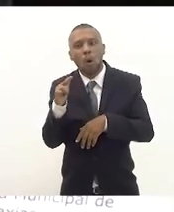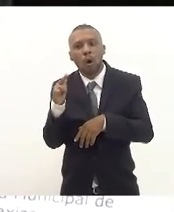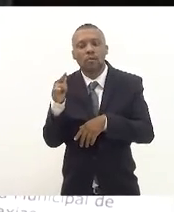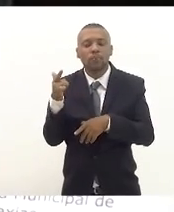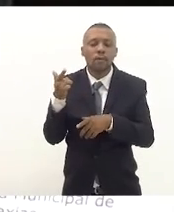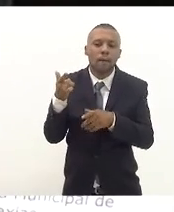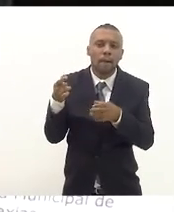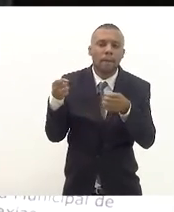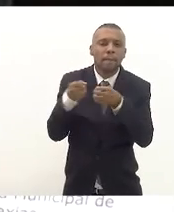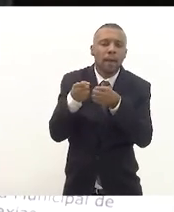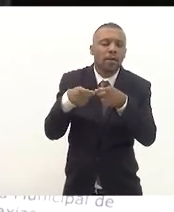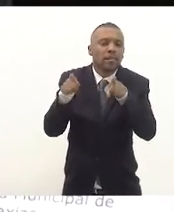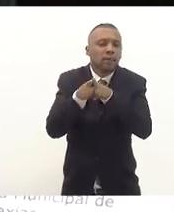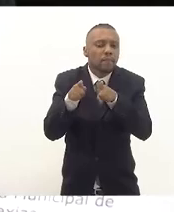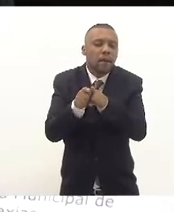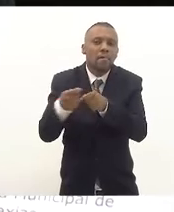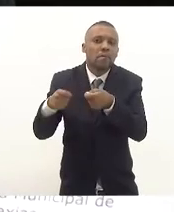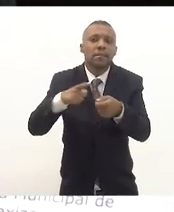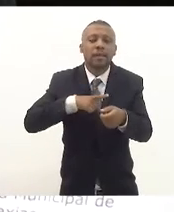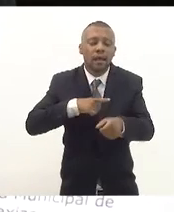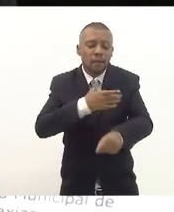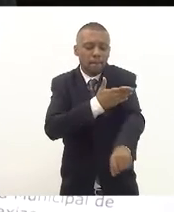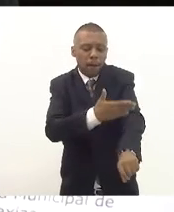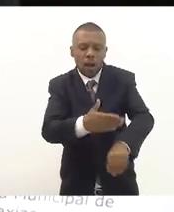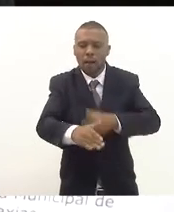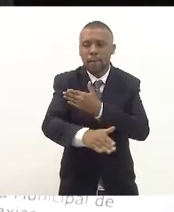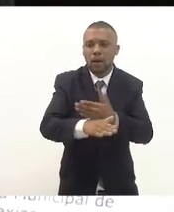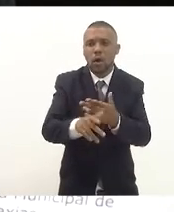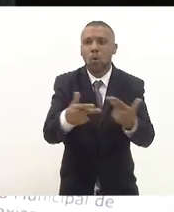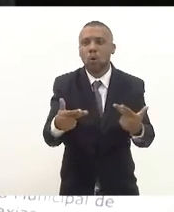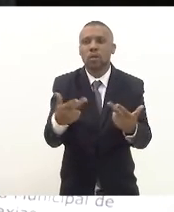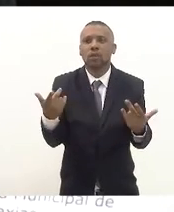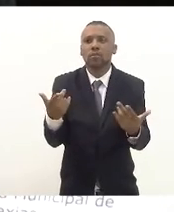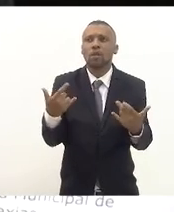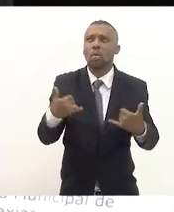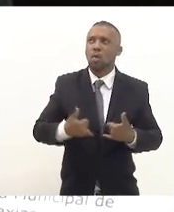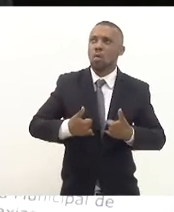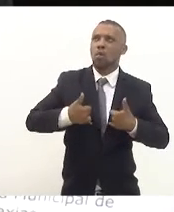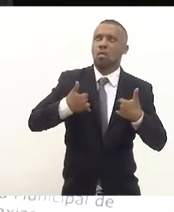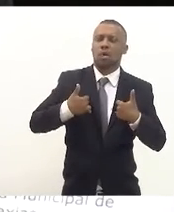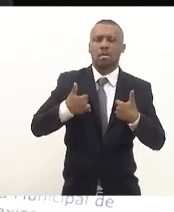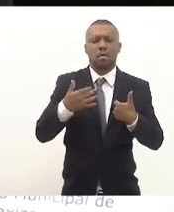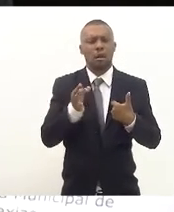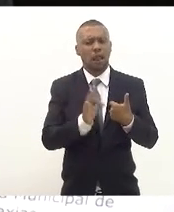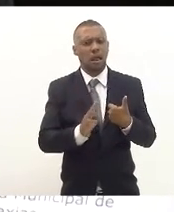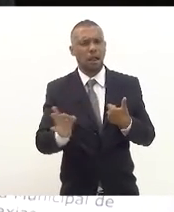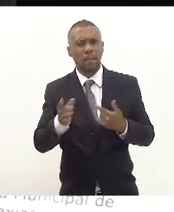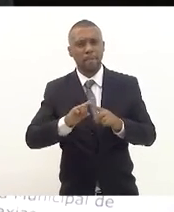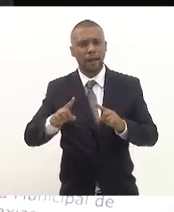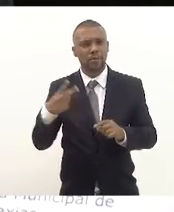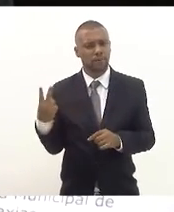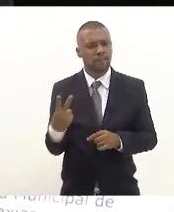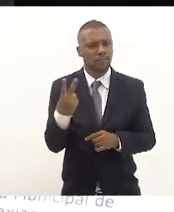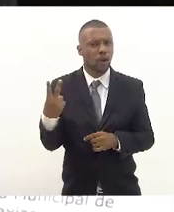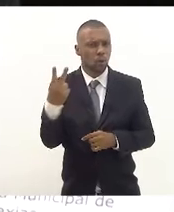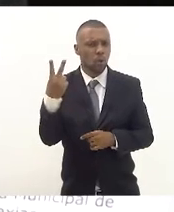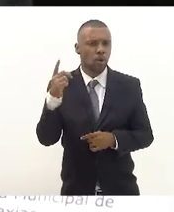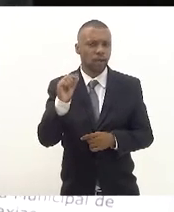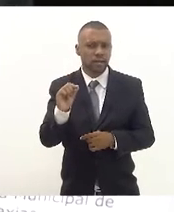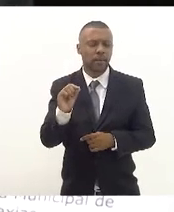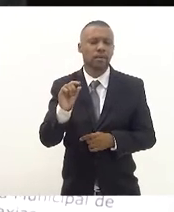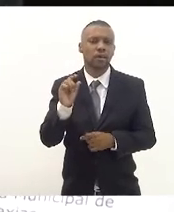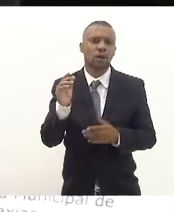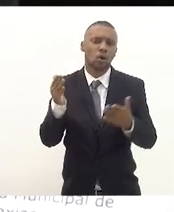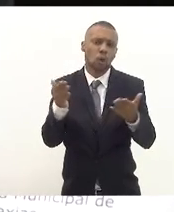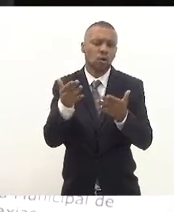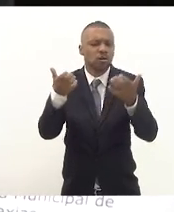necessidade tem outros membros que não precisa não são muito honrosos mas tem um grande valor tanto